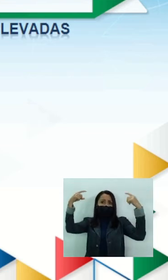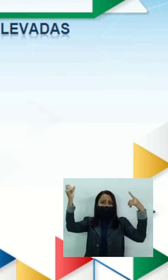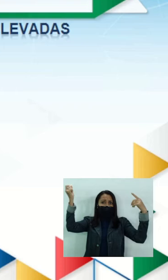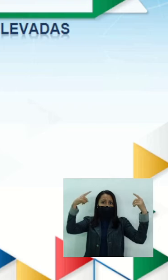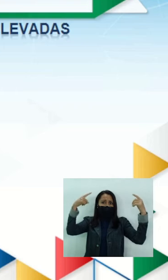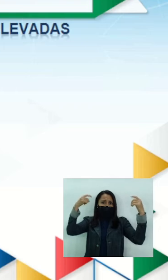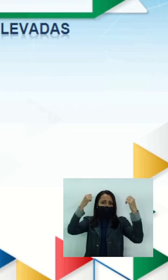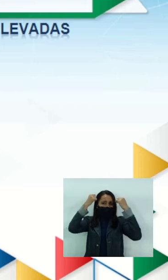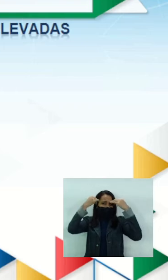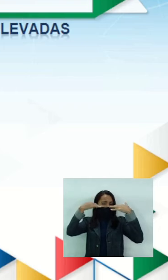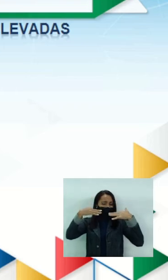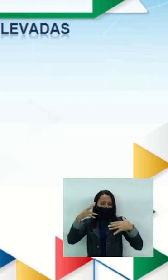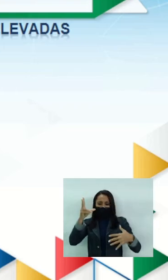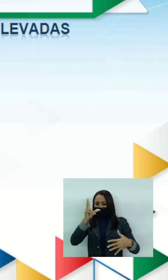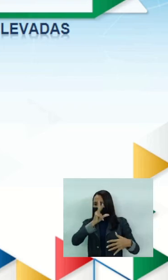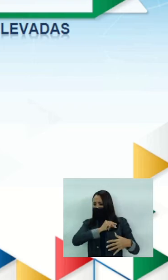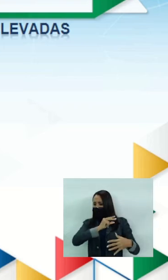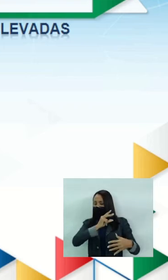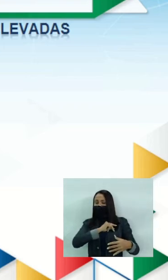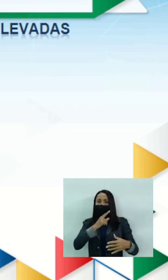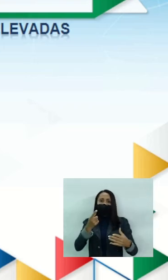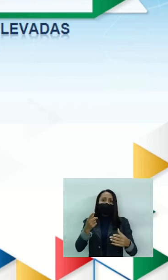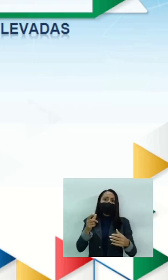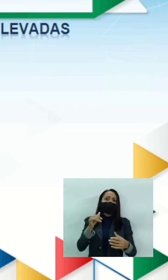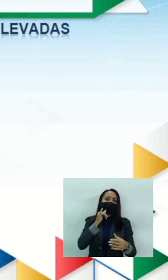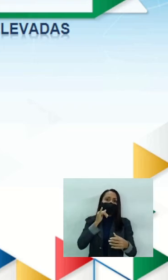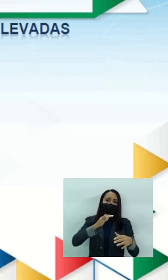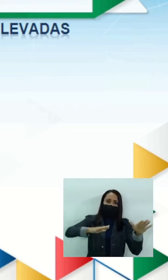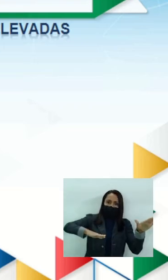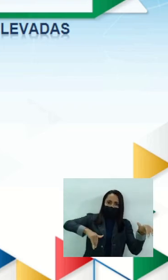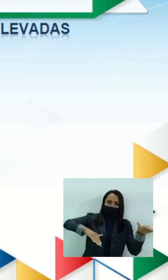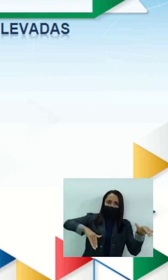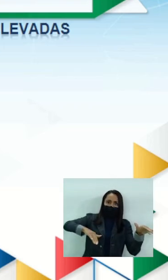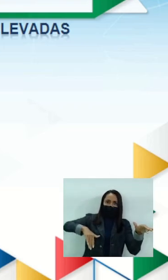corpo ele fica desidratado. Exemplo, você está na praia e você está